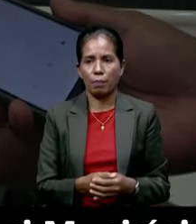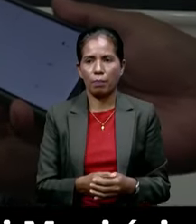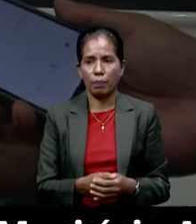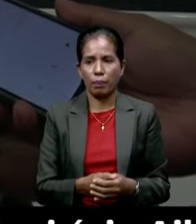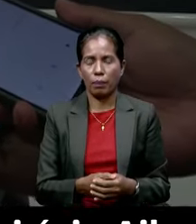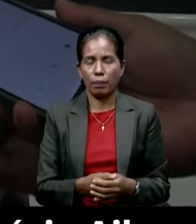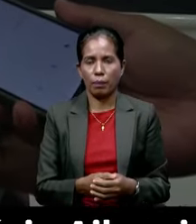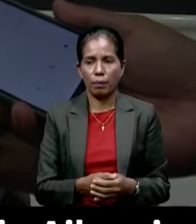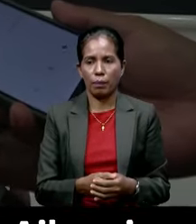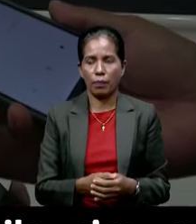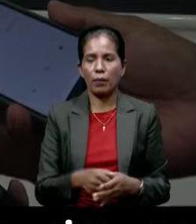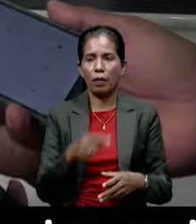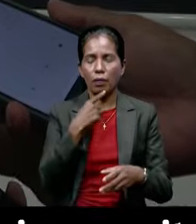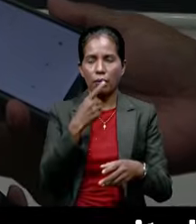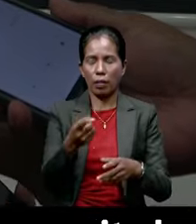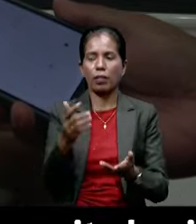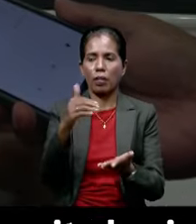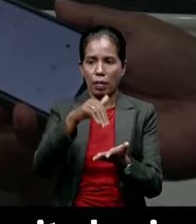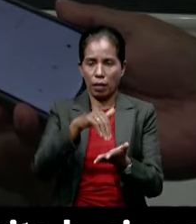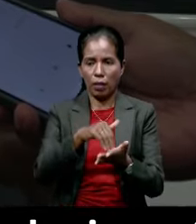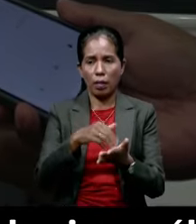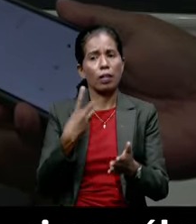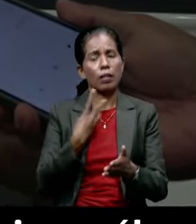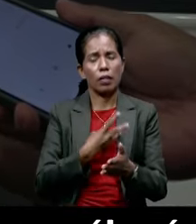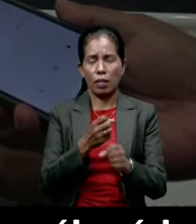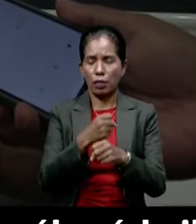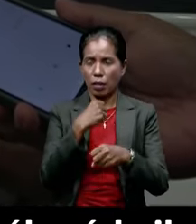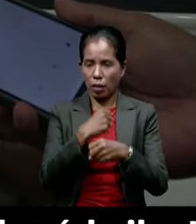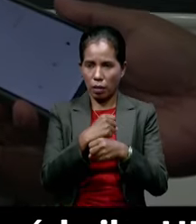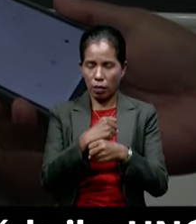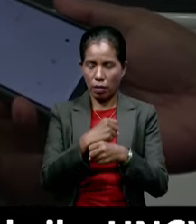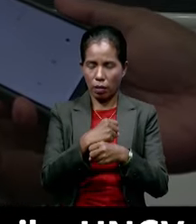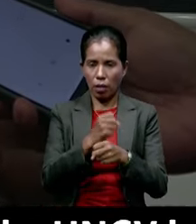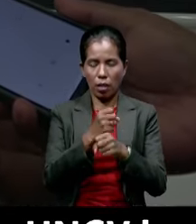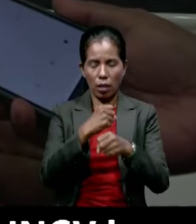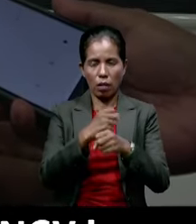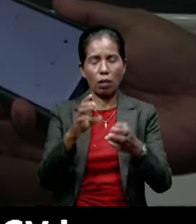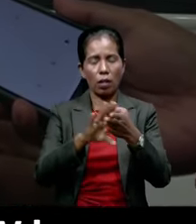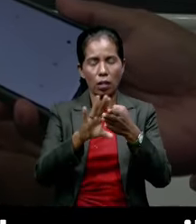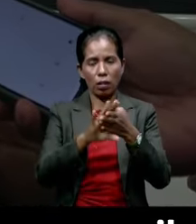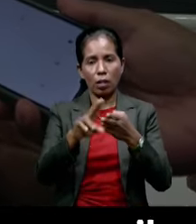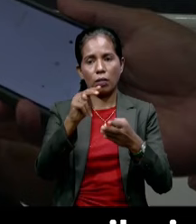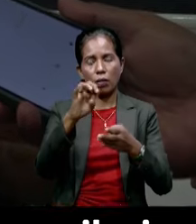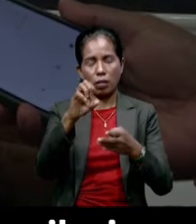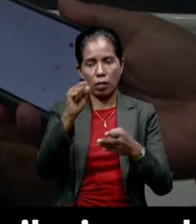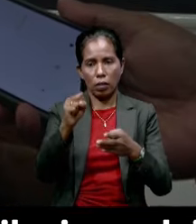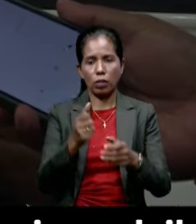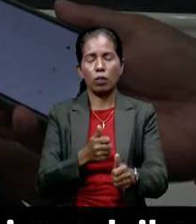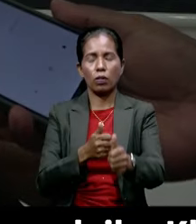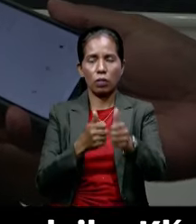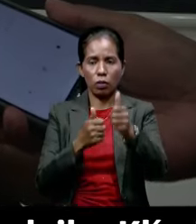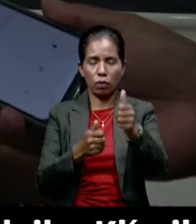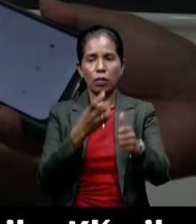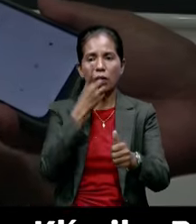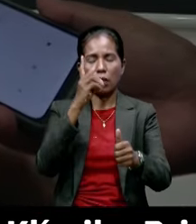Atu alerta tanda laida ita halo produção de cartão NIS baseia ba declaração remuneração